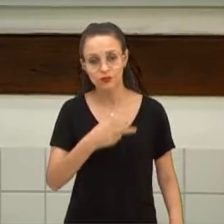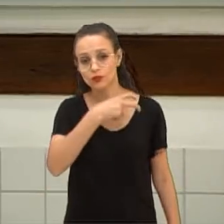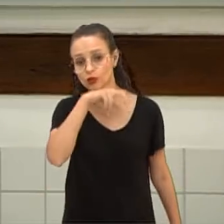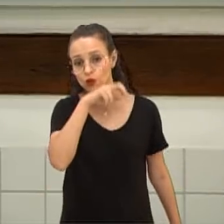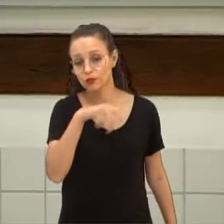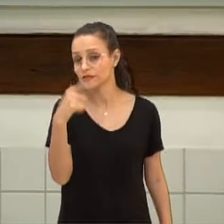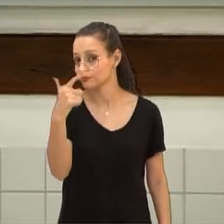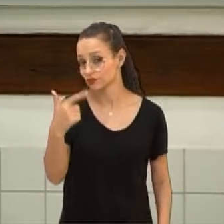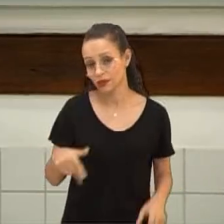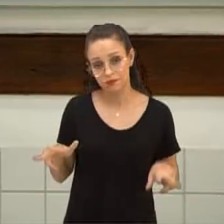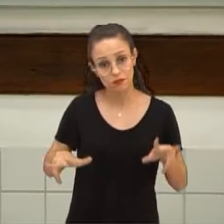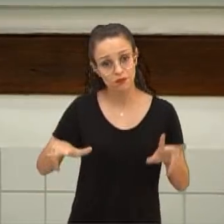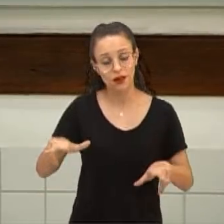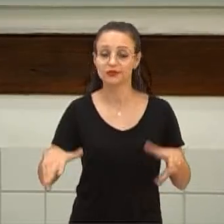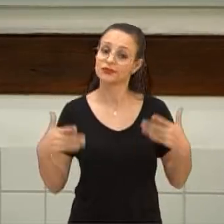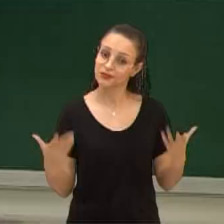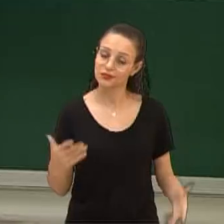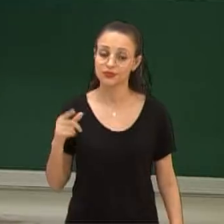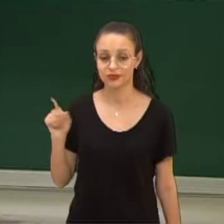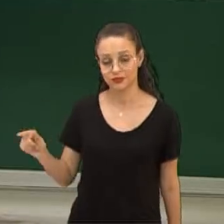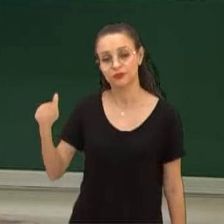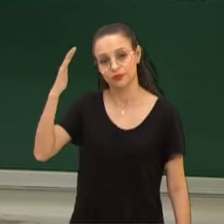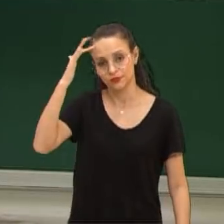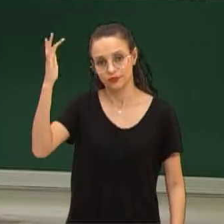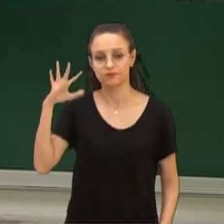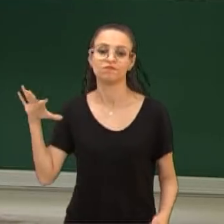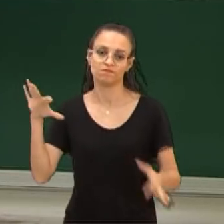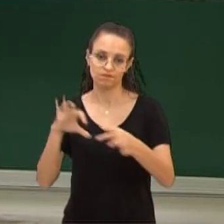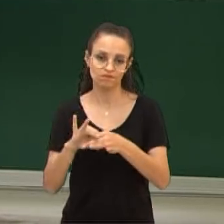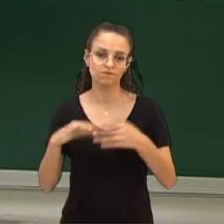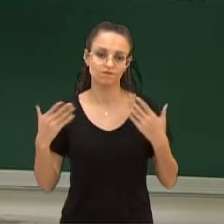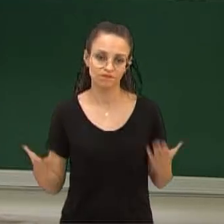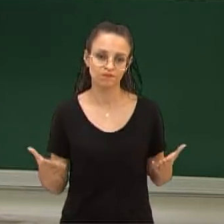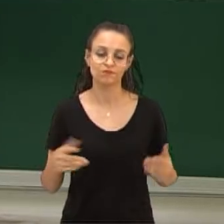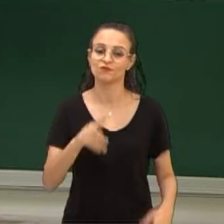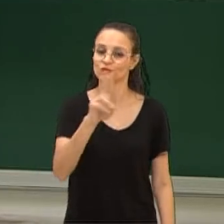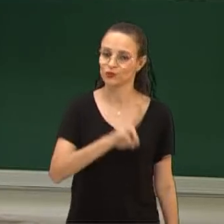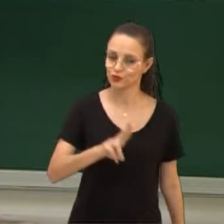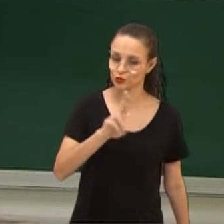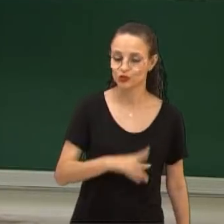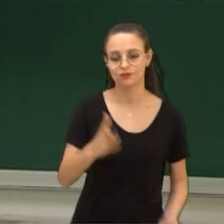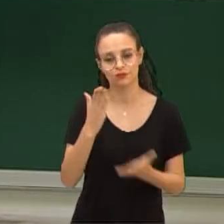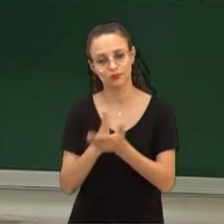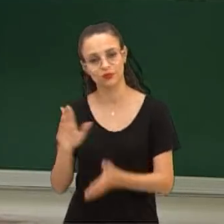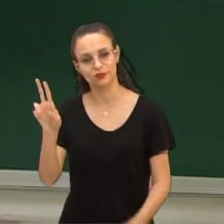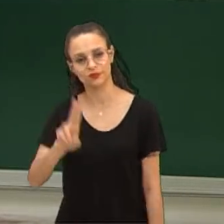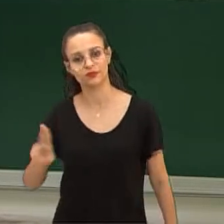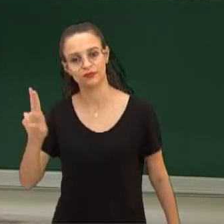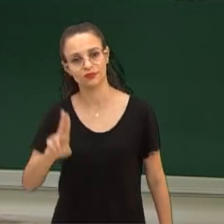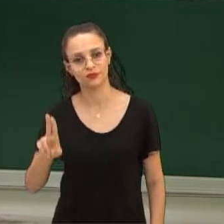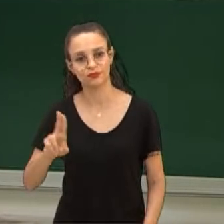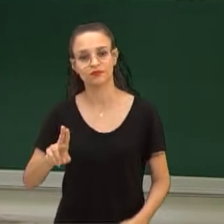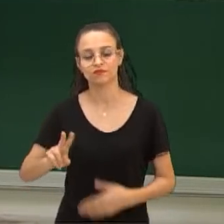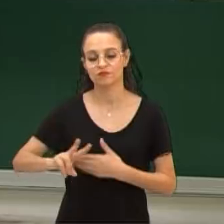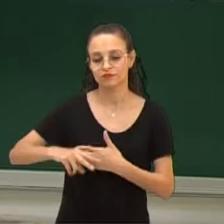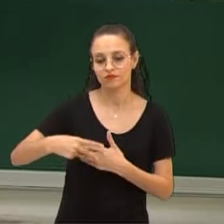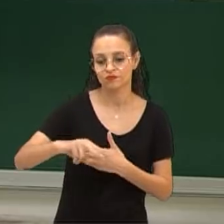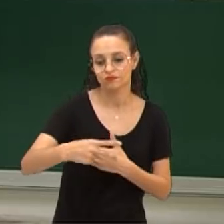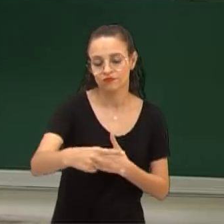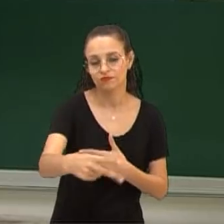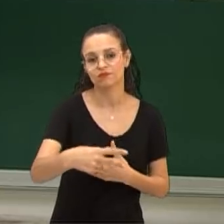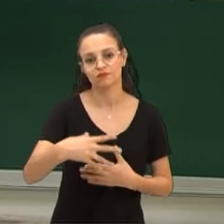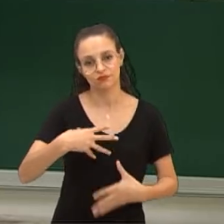tem pata. Bom, essa era a ideia do lamarckismo. Lei do uso e desuso, lei da transmissão das